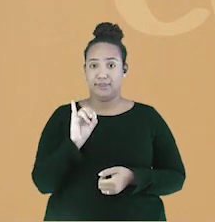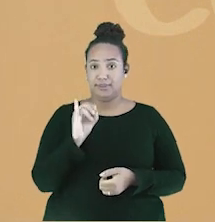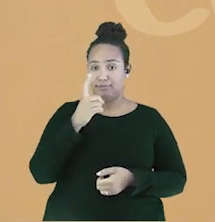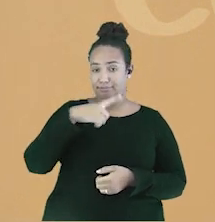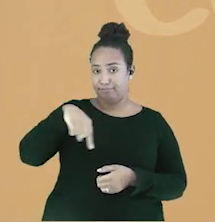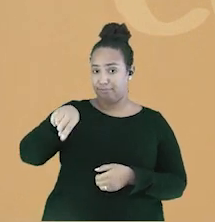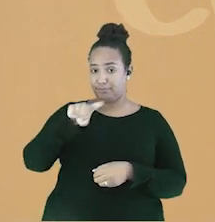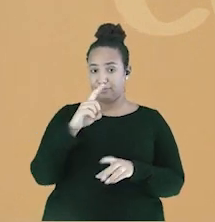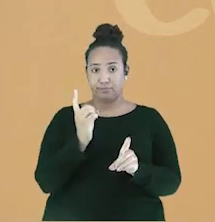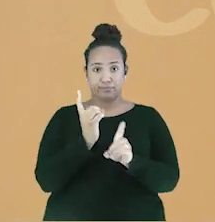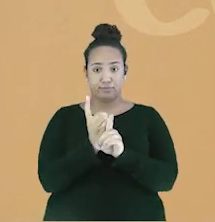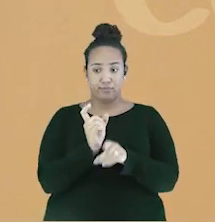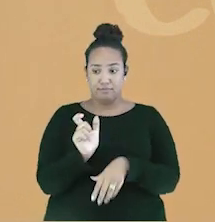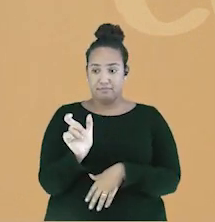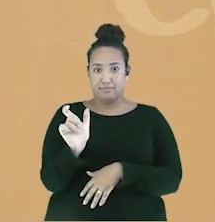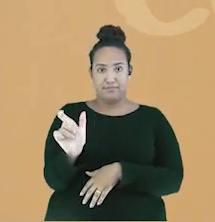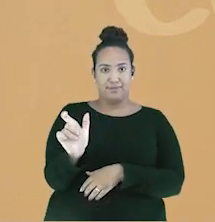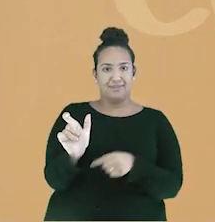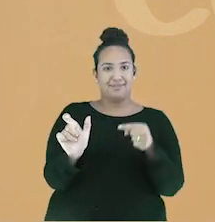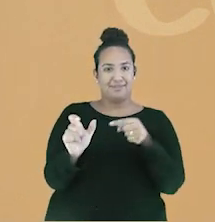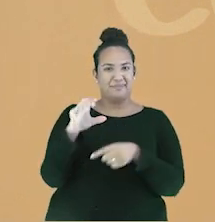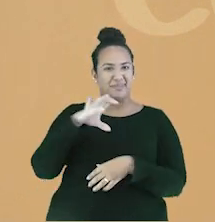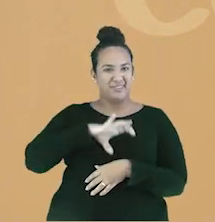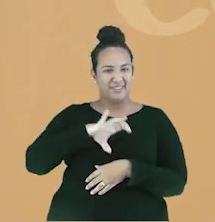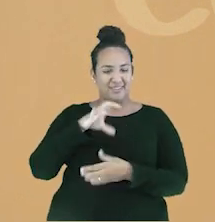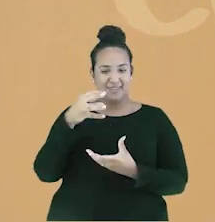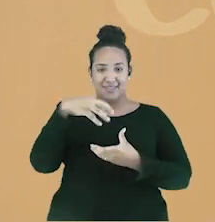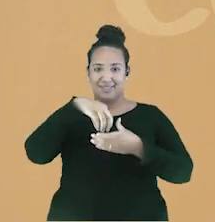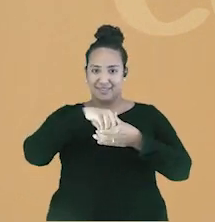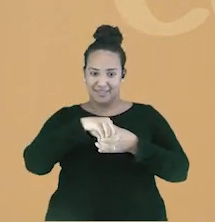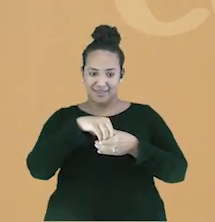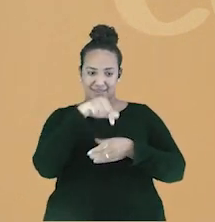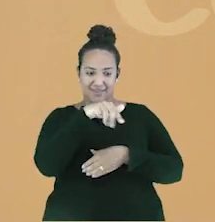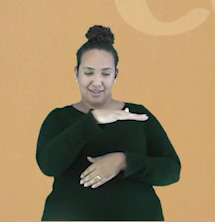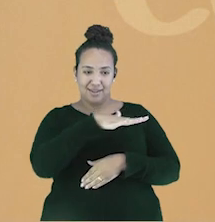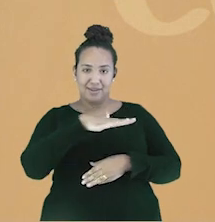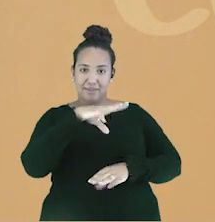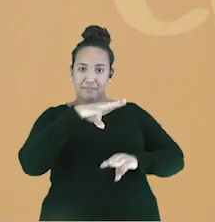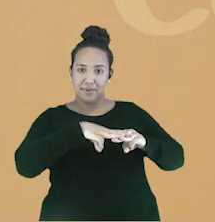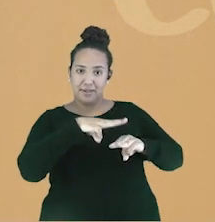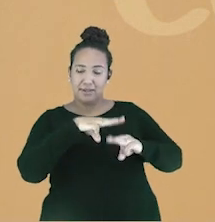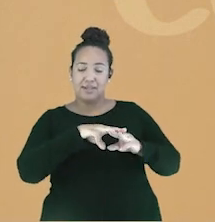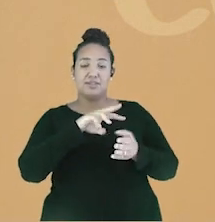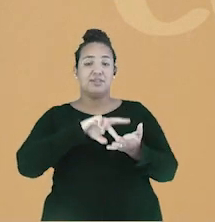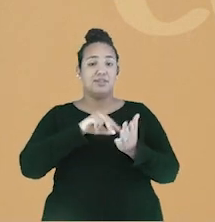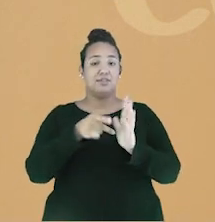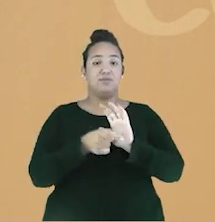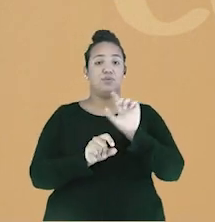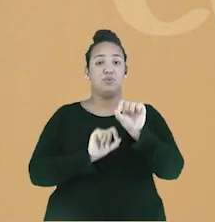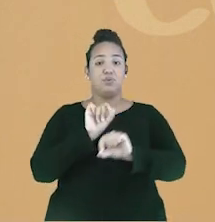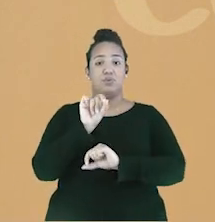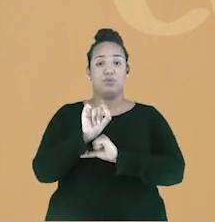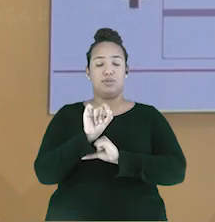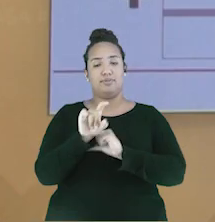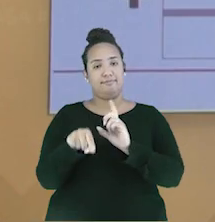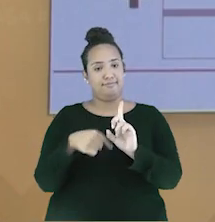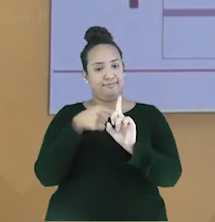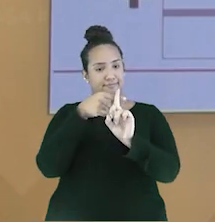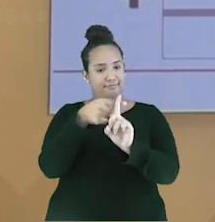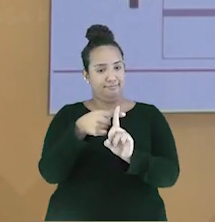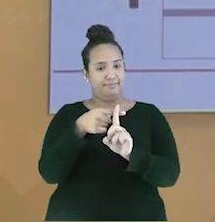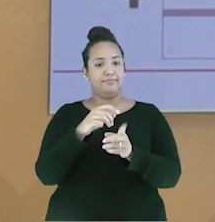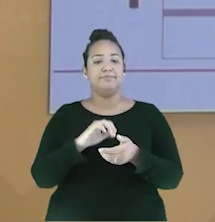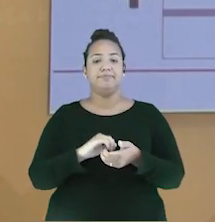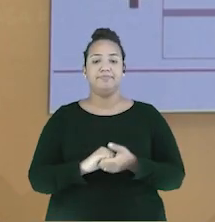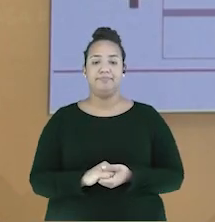dessas palavras em uma questão matemática, saberemos que se trata de uma adição, certo?